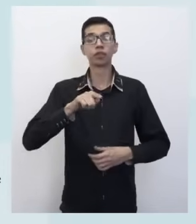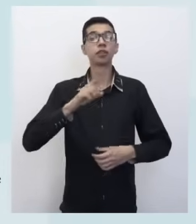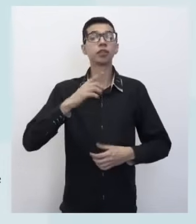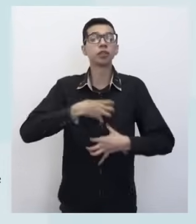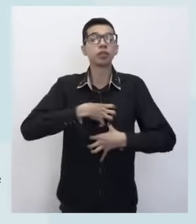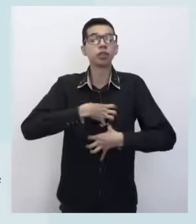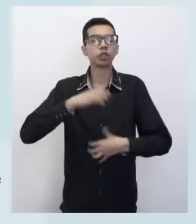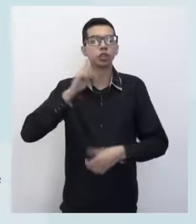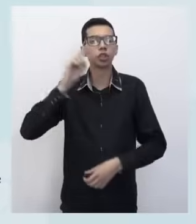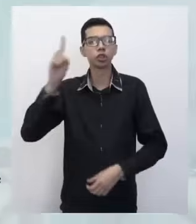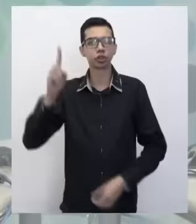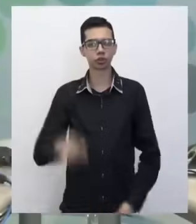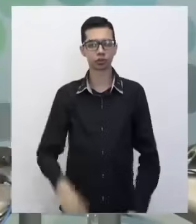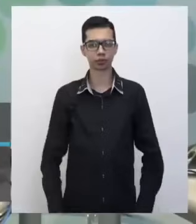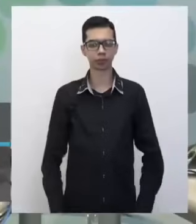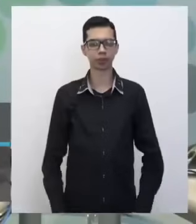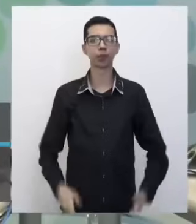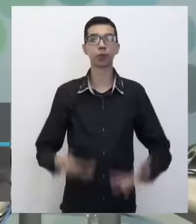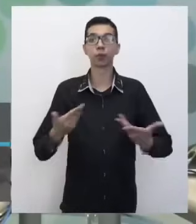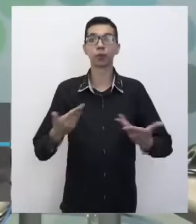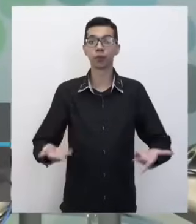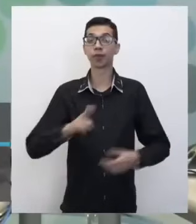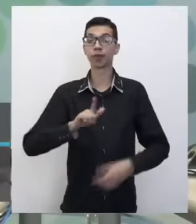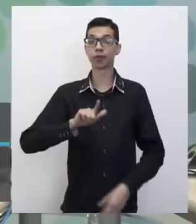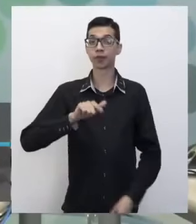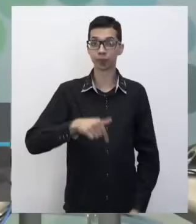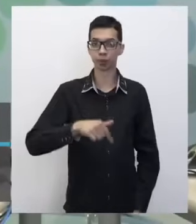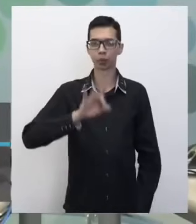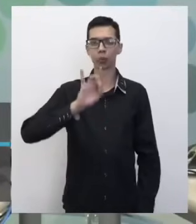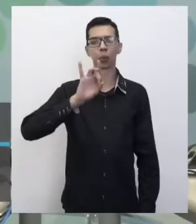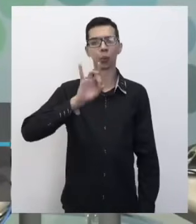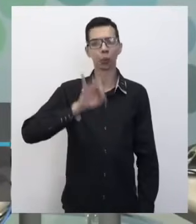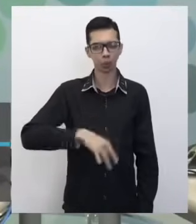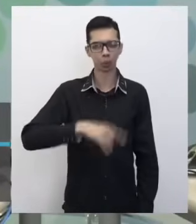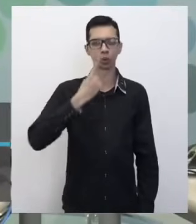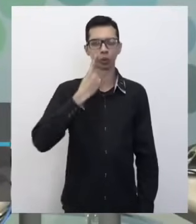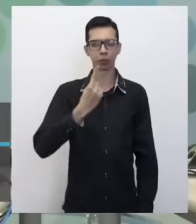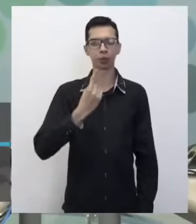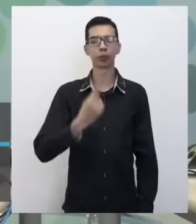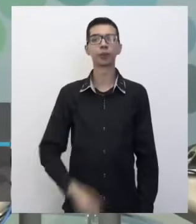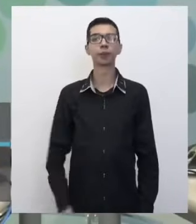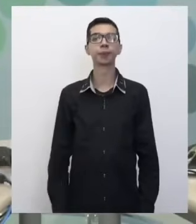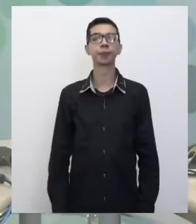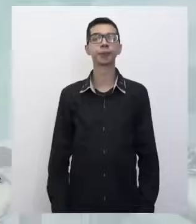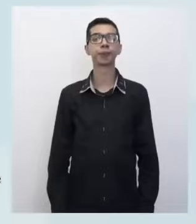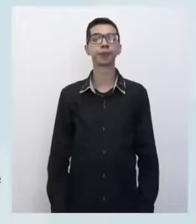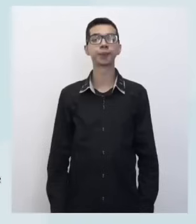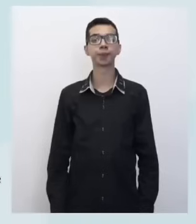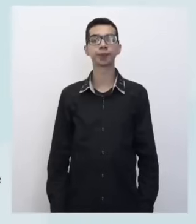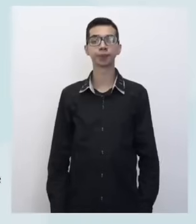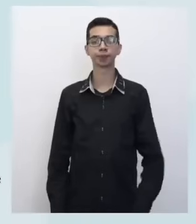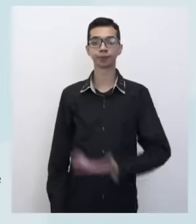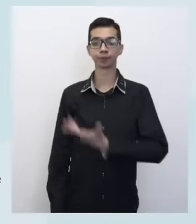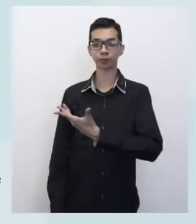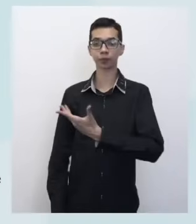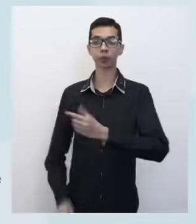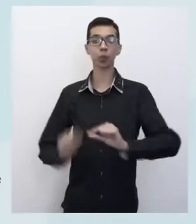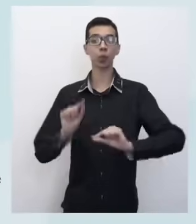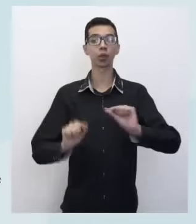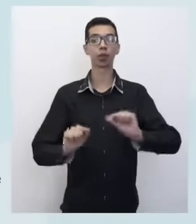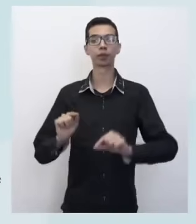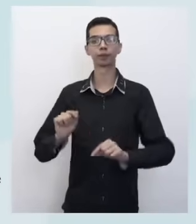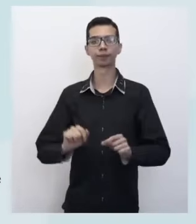dia. E depois, no último item aí, que são outras ocorrências é legal porque eu posso